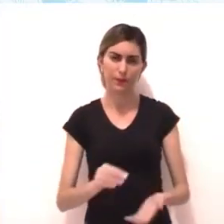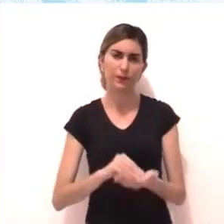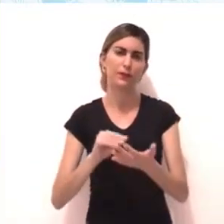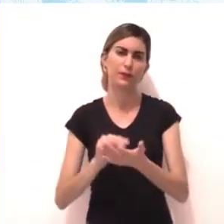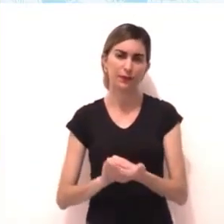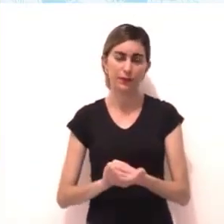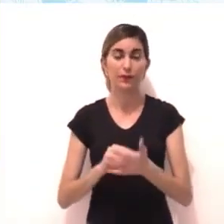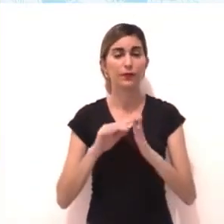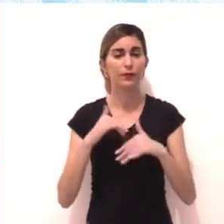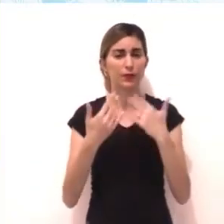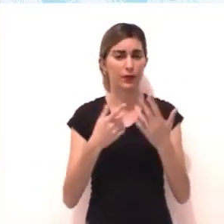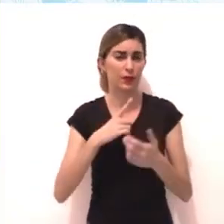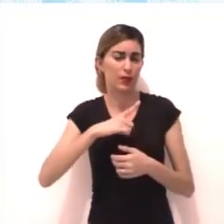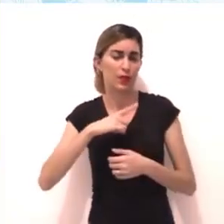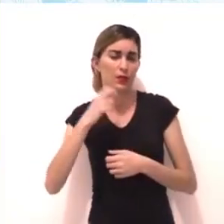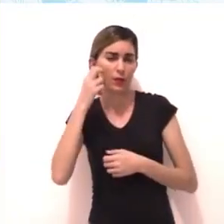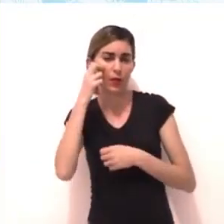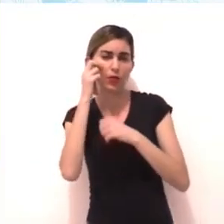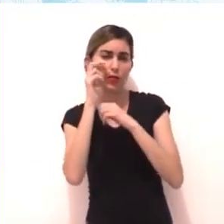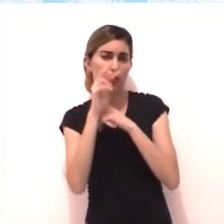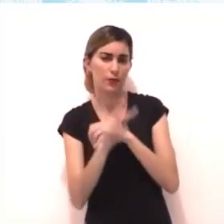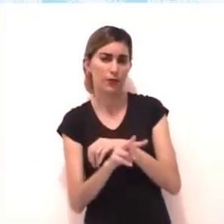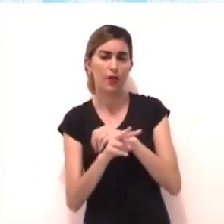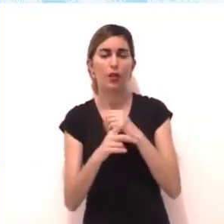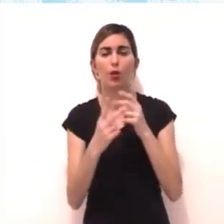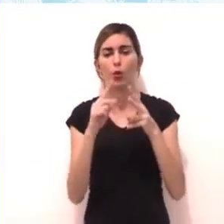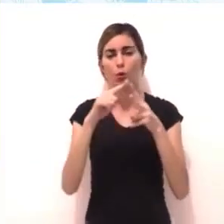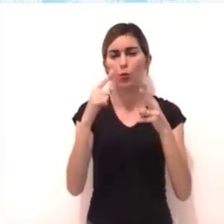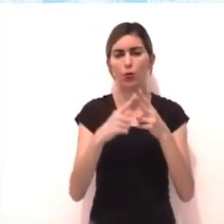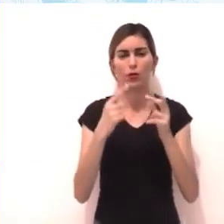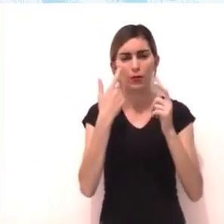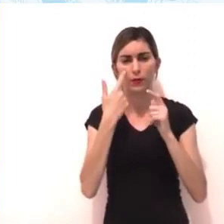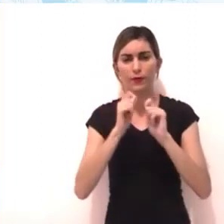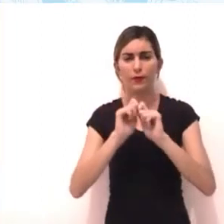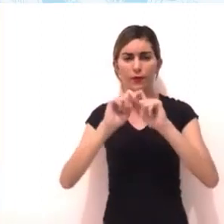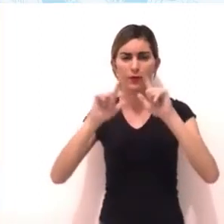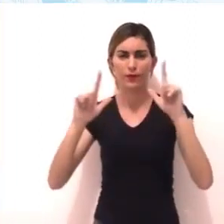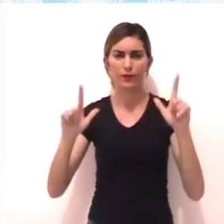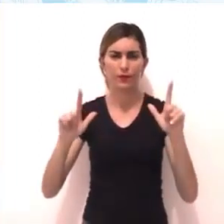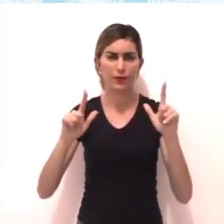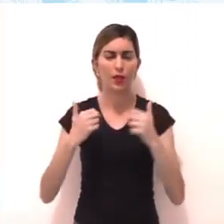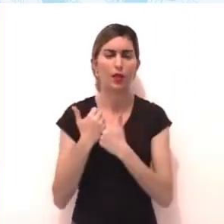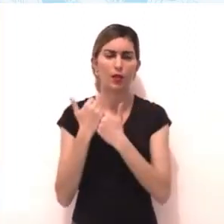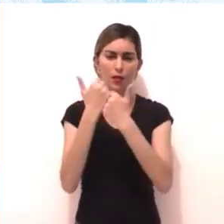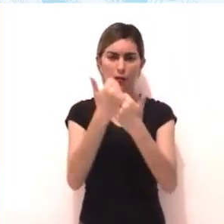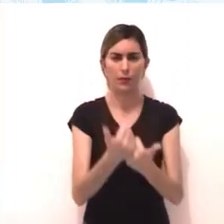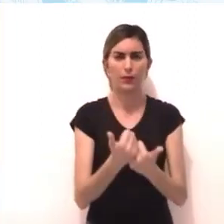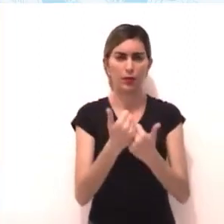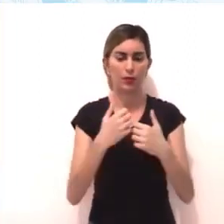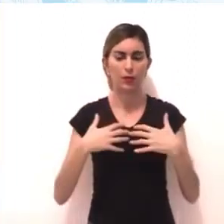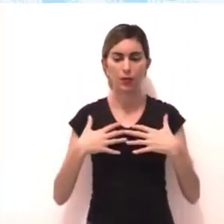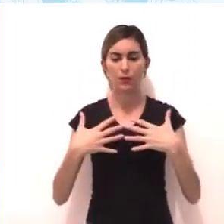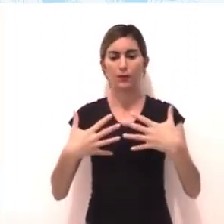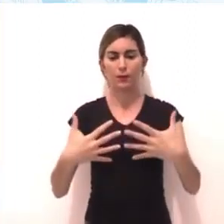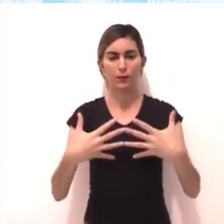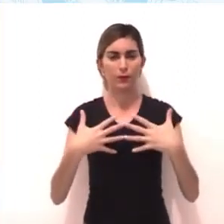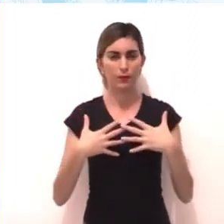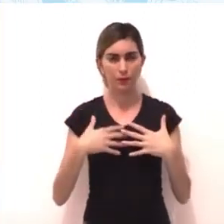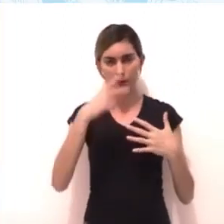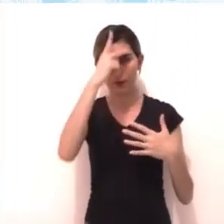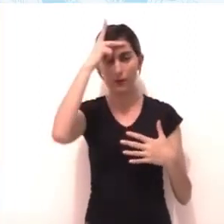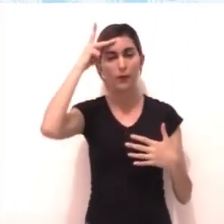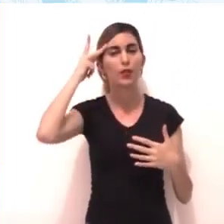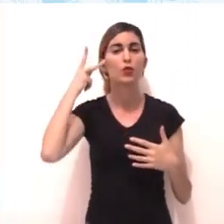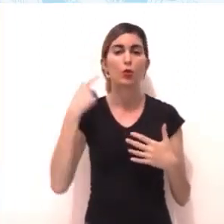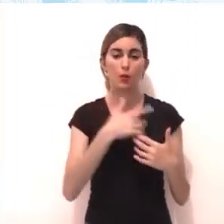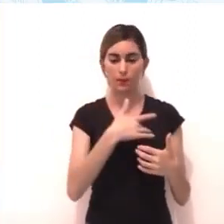precárias. Aí nós estamos vendo duas imagens que representa o pulmão de uma pessoa